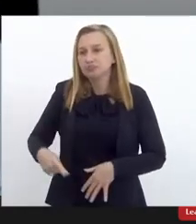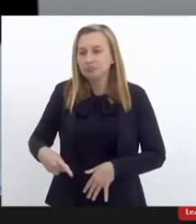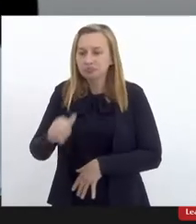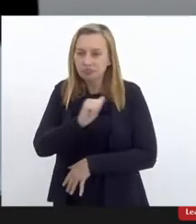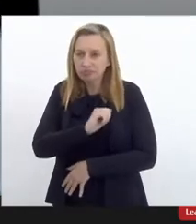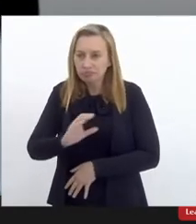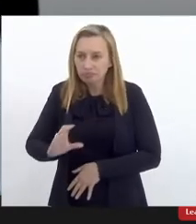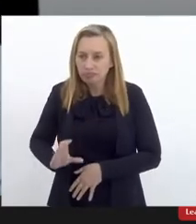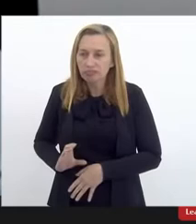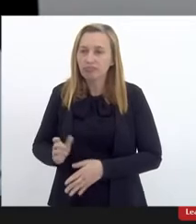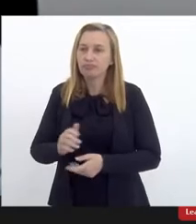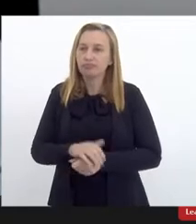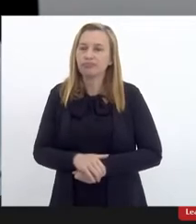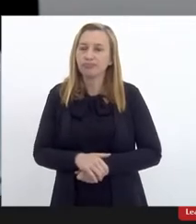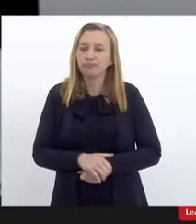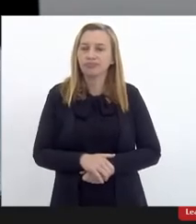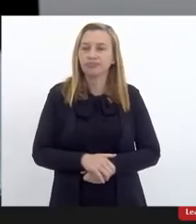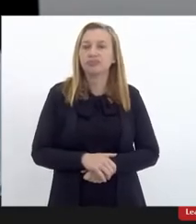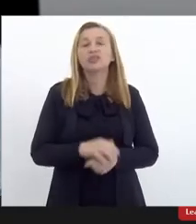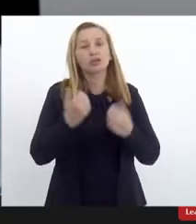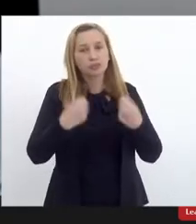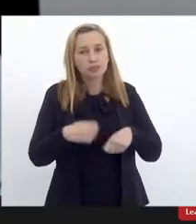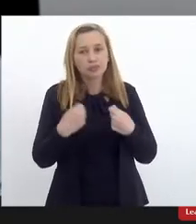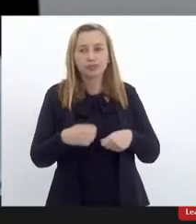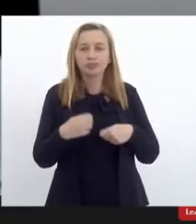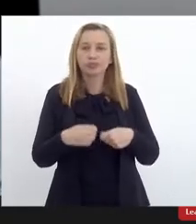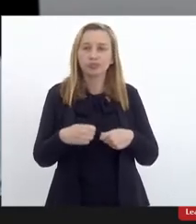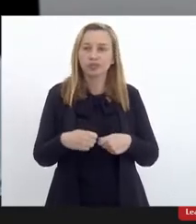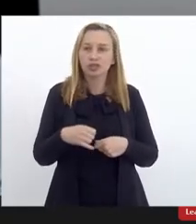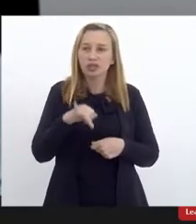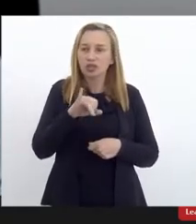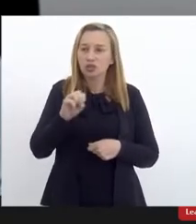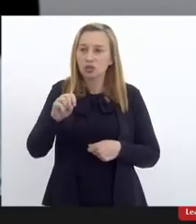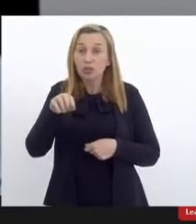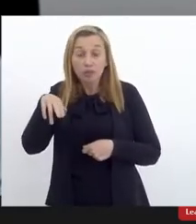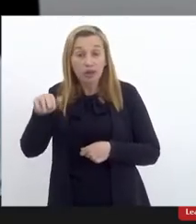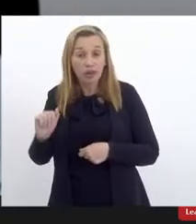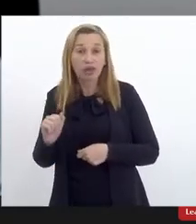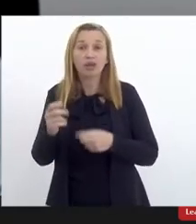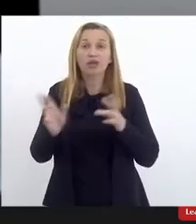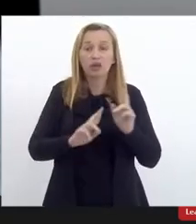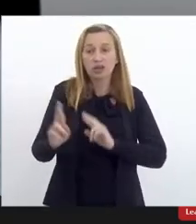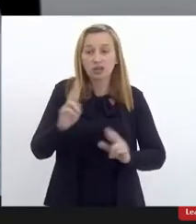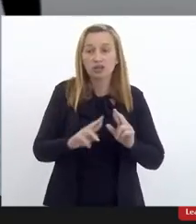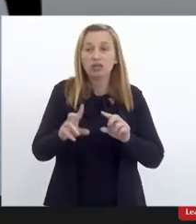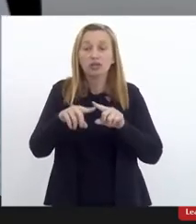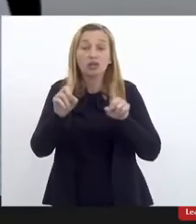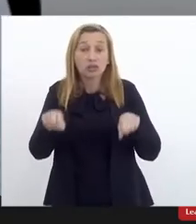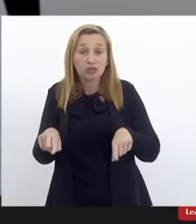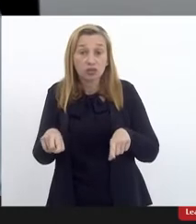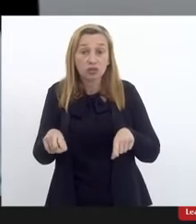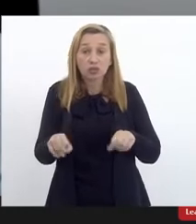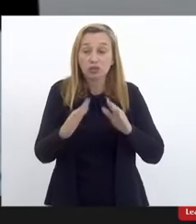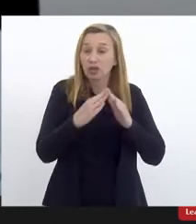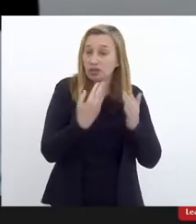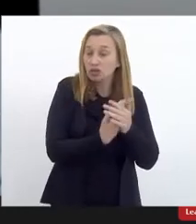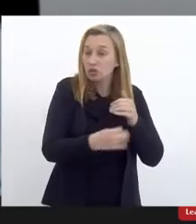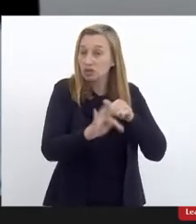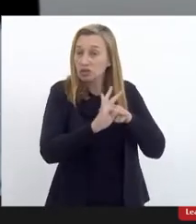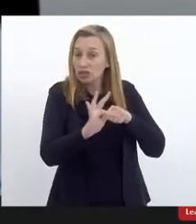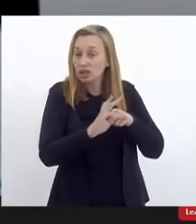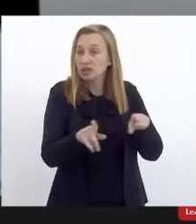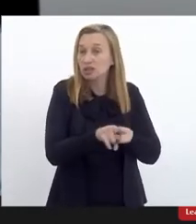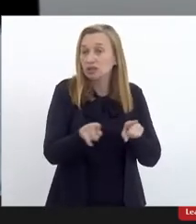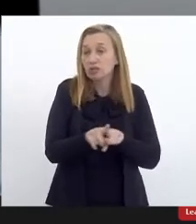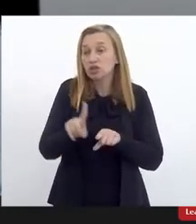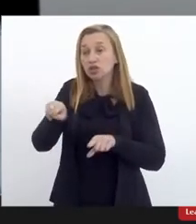interlocutor de várias pautas, mas é preciso garantir uma isonomia, né? Em relação aos servidores da FAETEC e aos